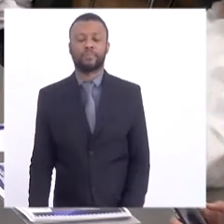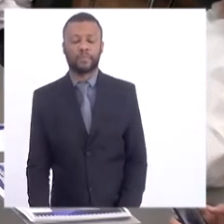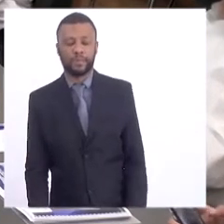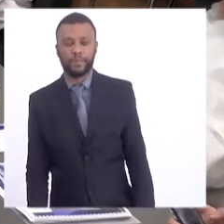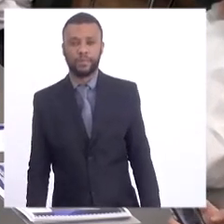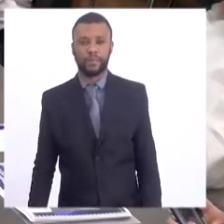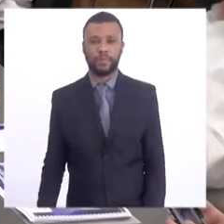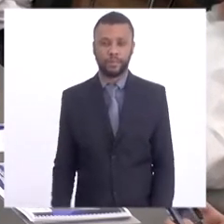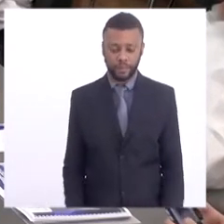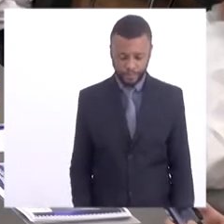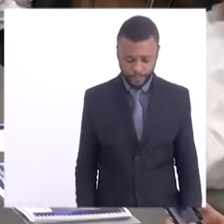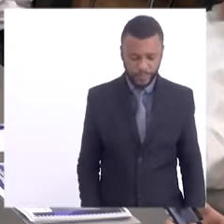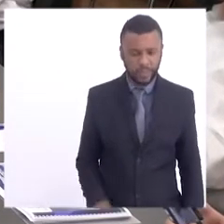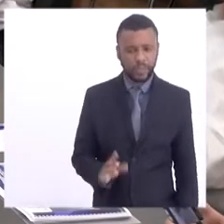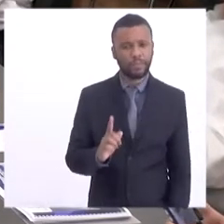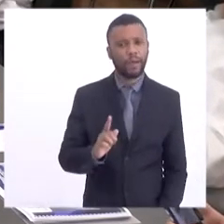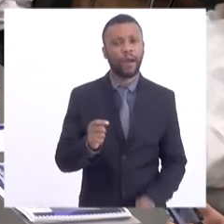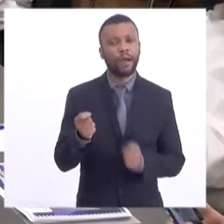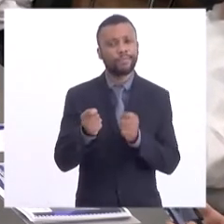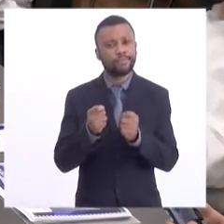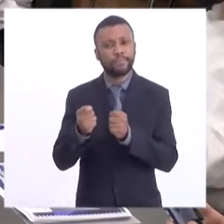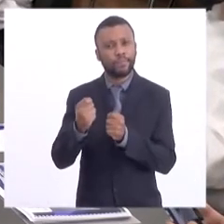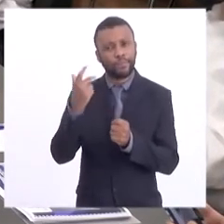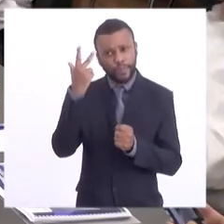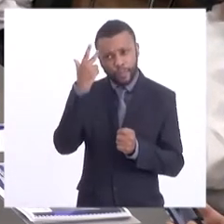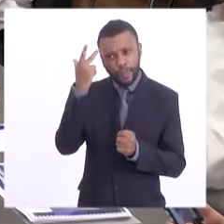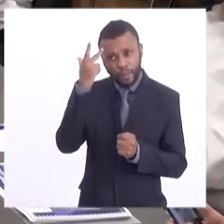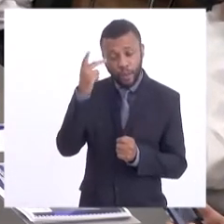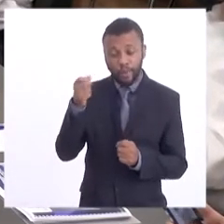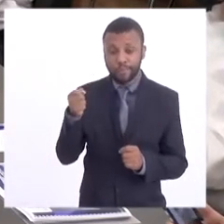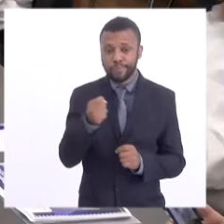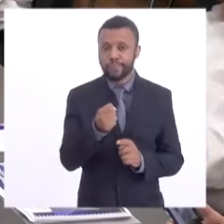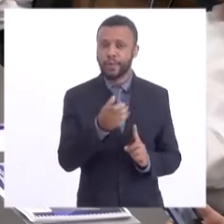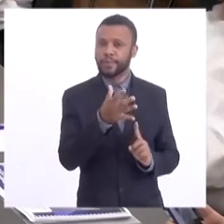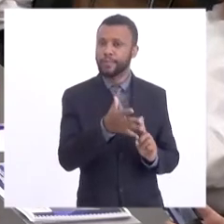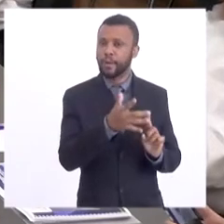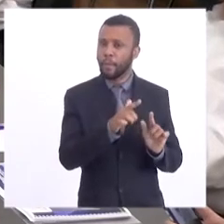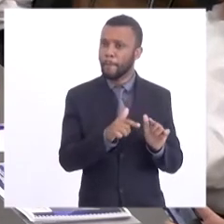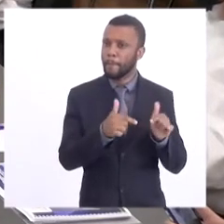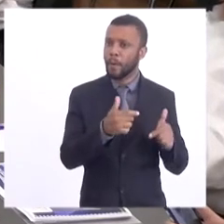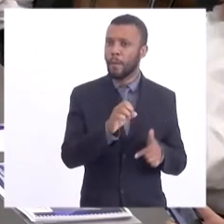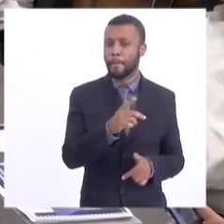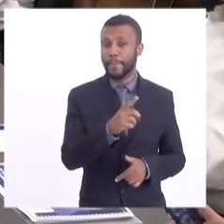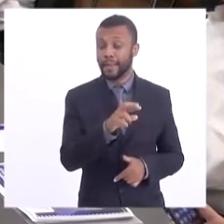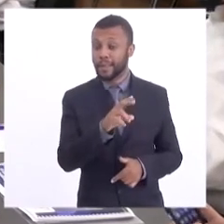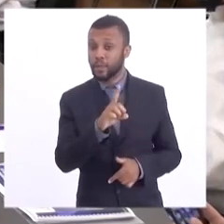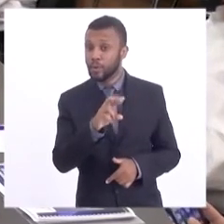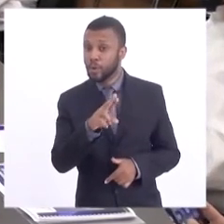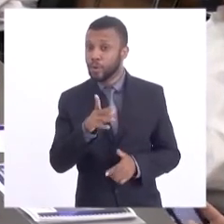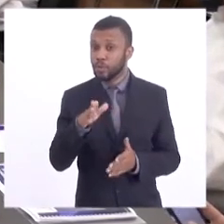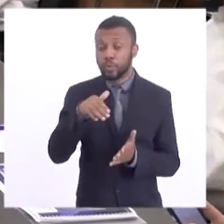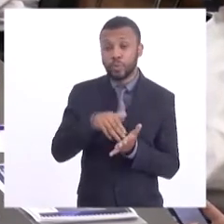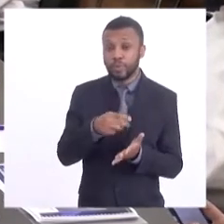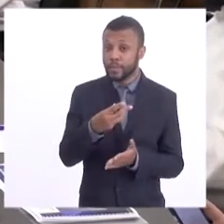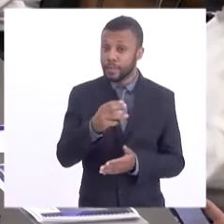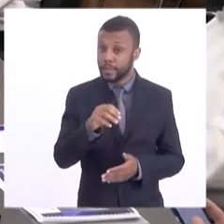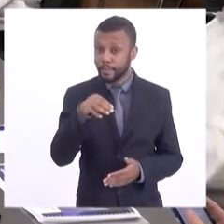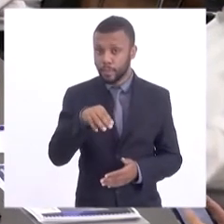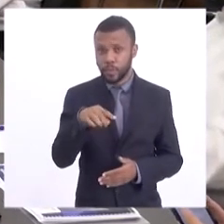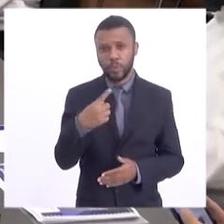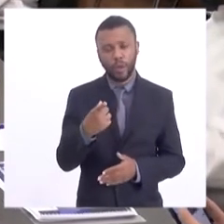pessoal fonte visto orgânico dentro dela eu vou passar procurador porque a última meia hora a gente faz as perguntas